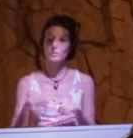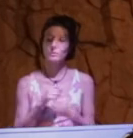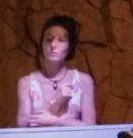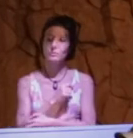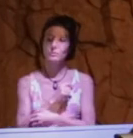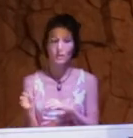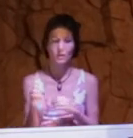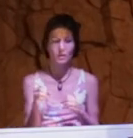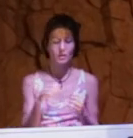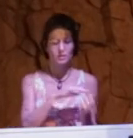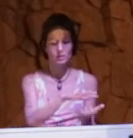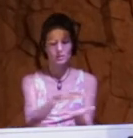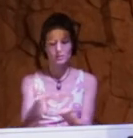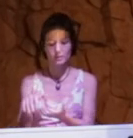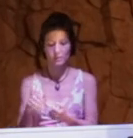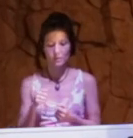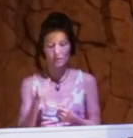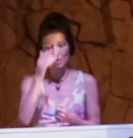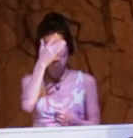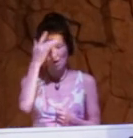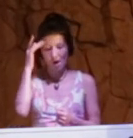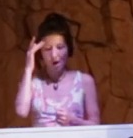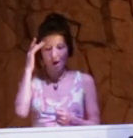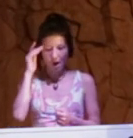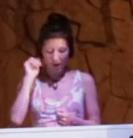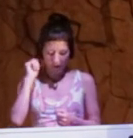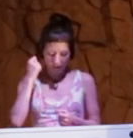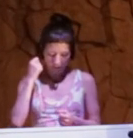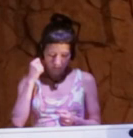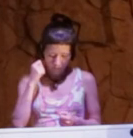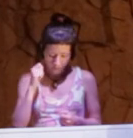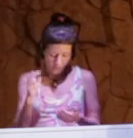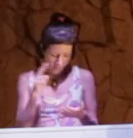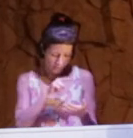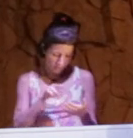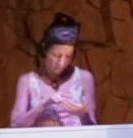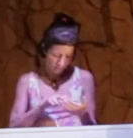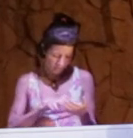mesmo será lá do Rio. Canta muito isso, né? O que você vai fazer? Eu vou ensinar meu camarada a ler. Porque